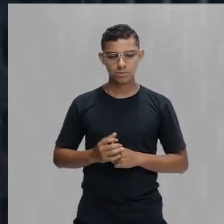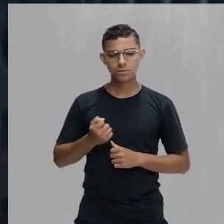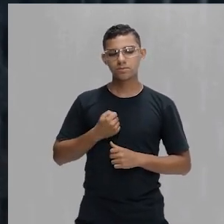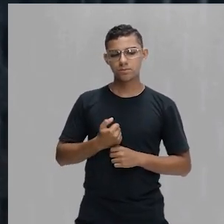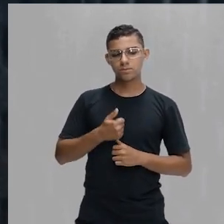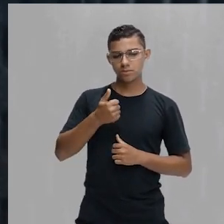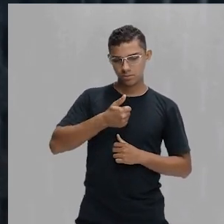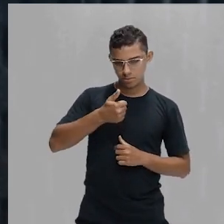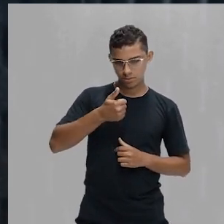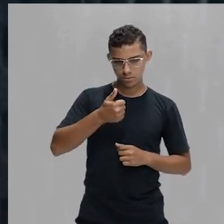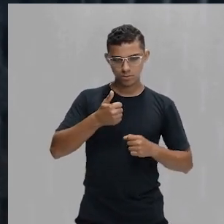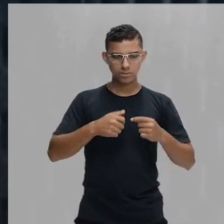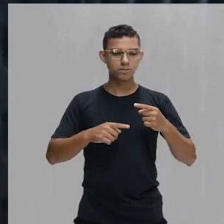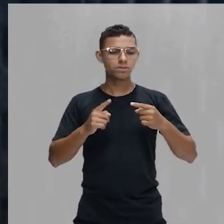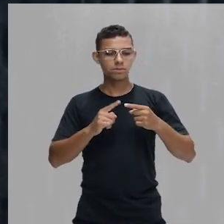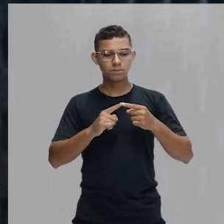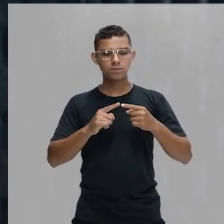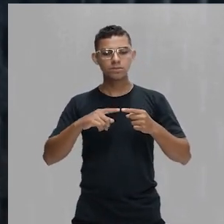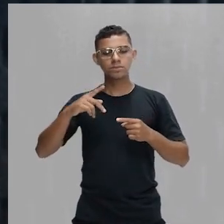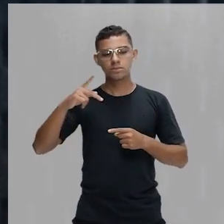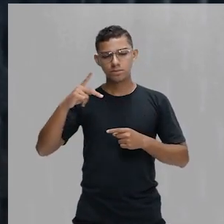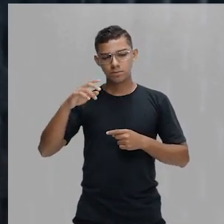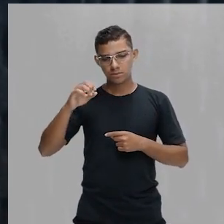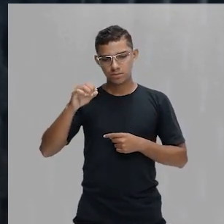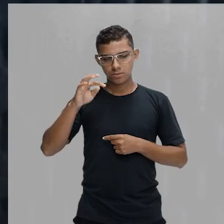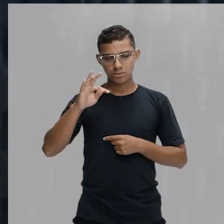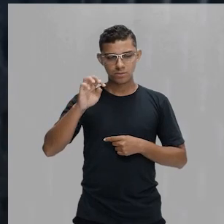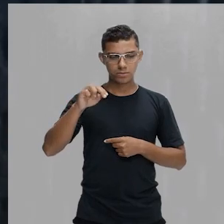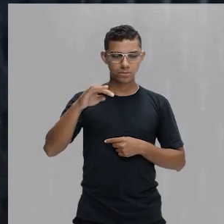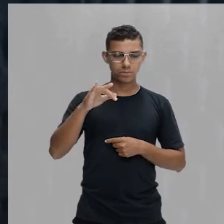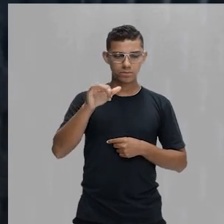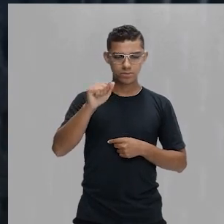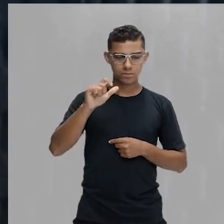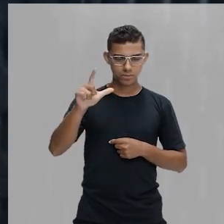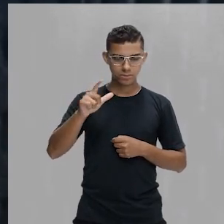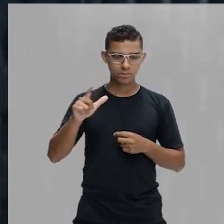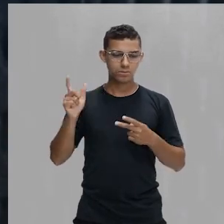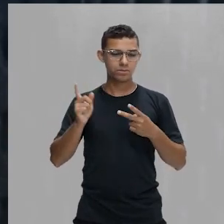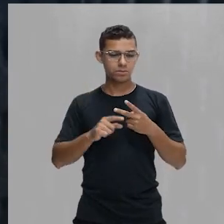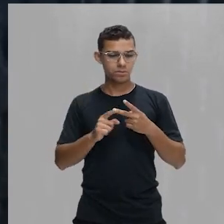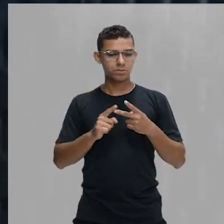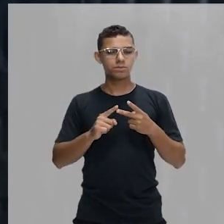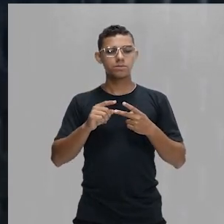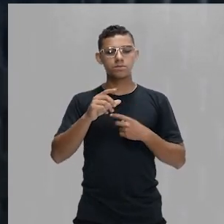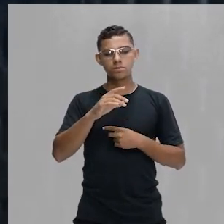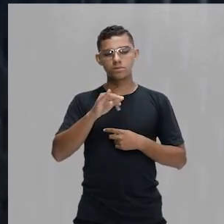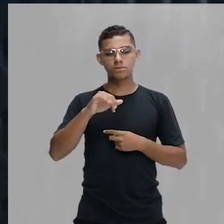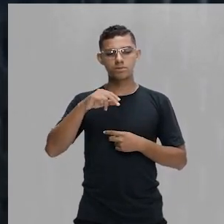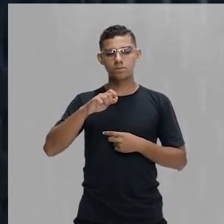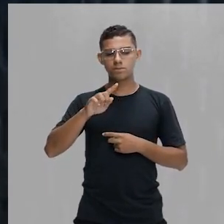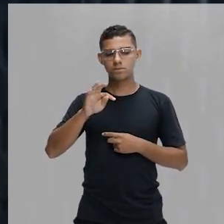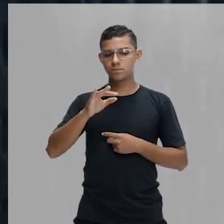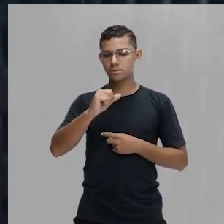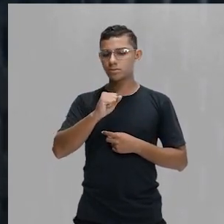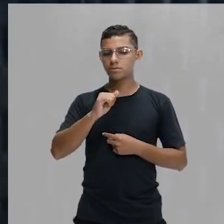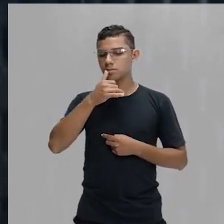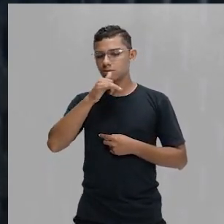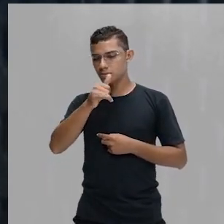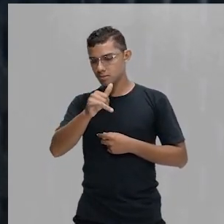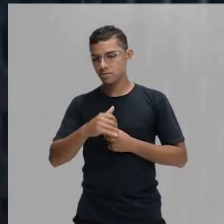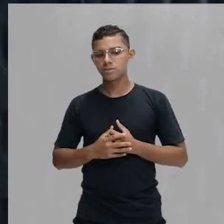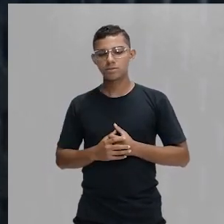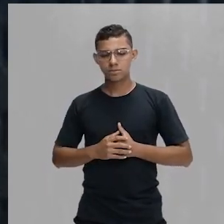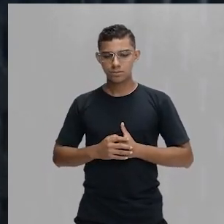em cinética e o 2 é cinética em elétrica. Então ele fez essa